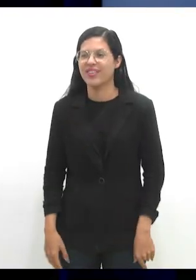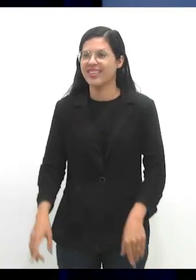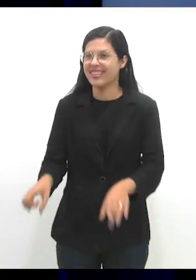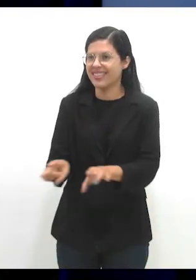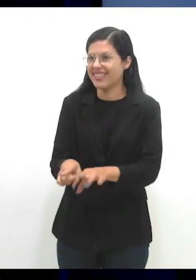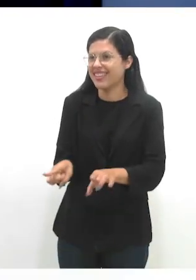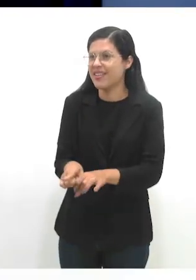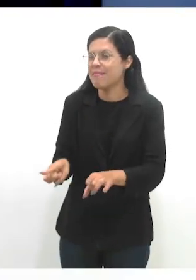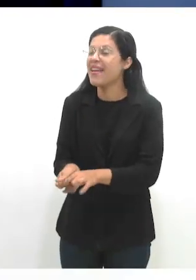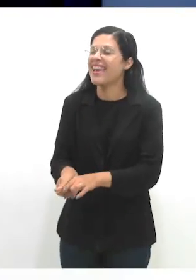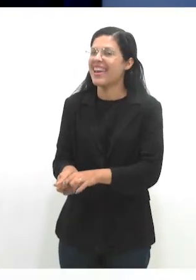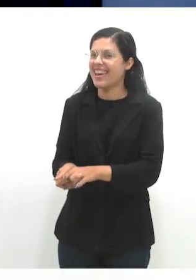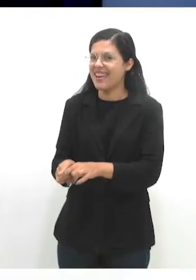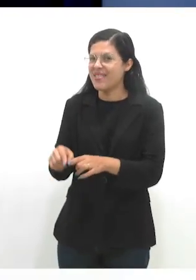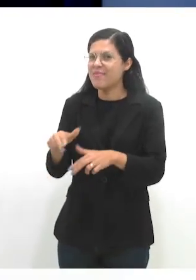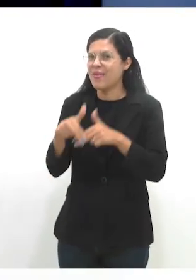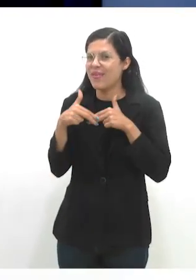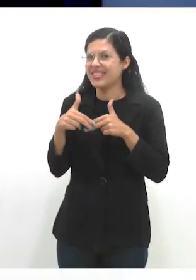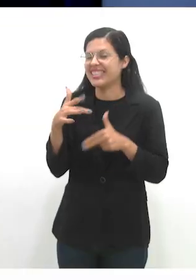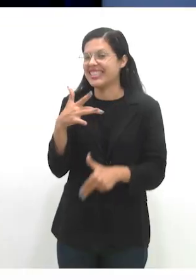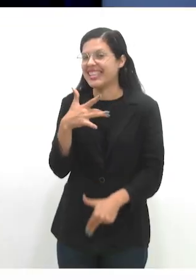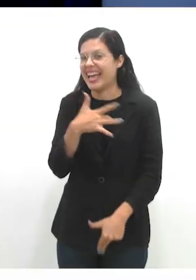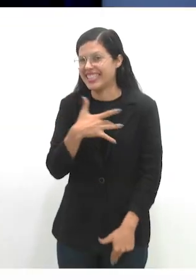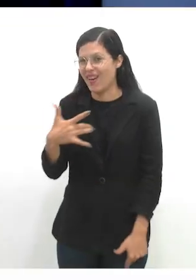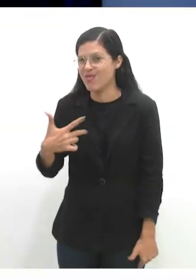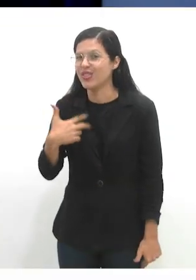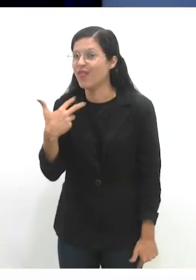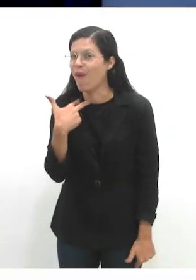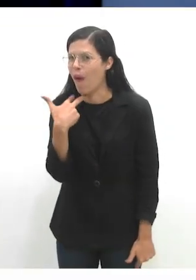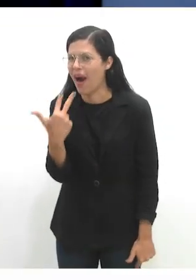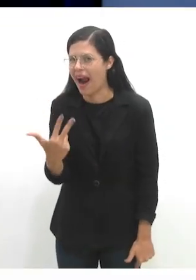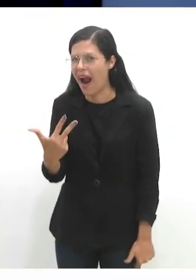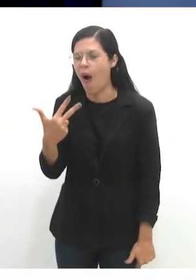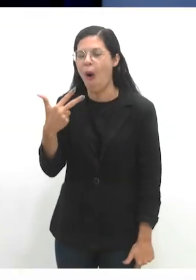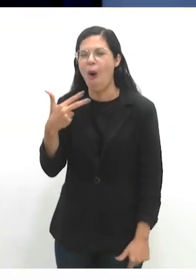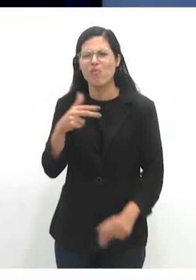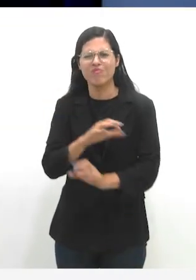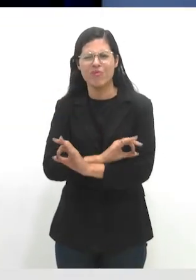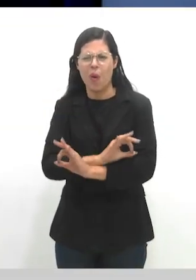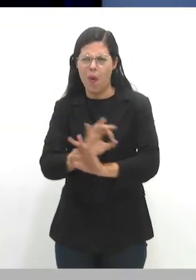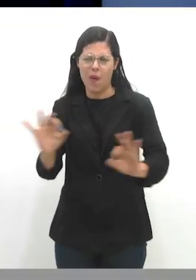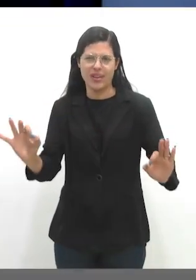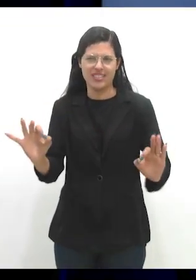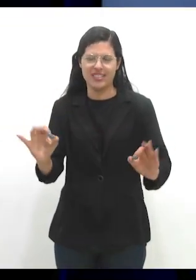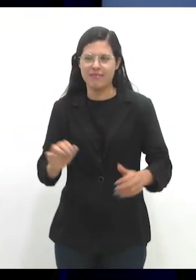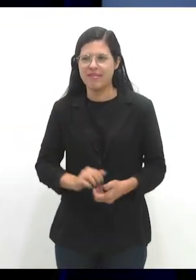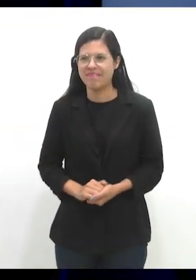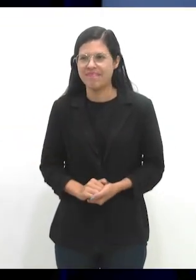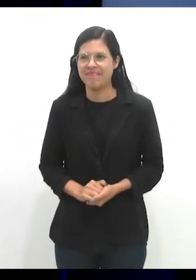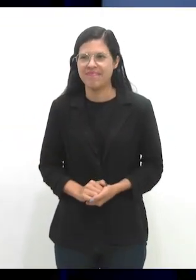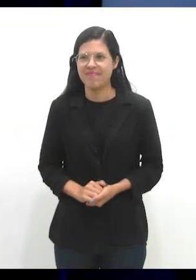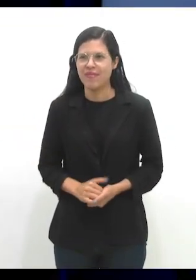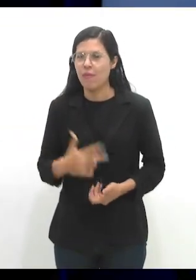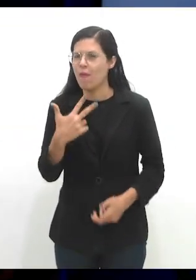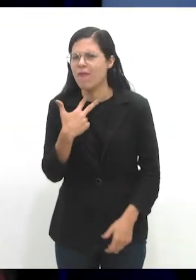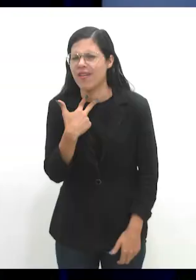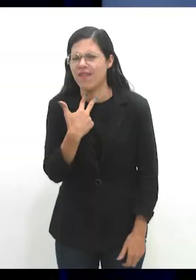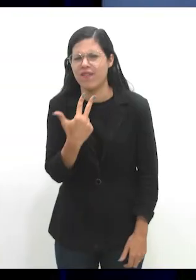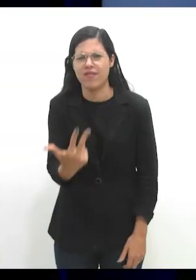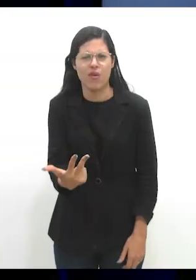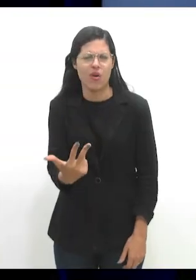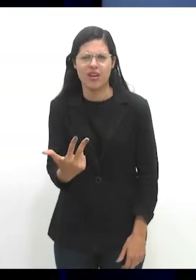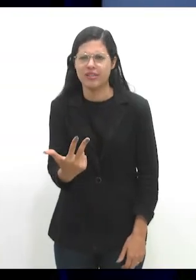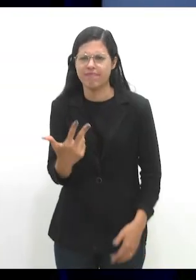a saúde vocal dele, que é extraordinária. Tem é uma voz